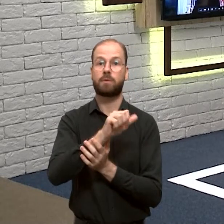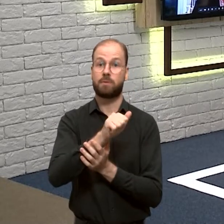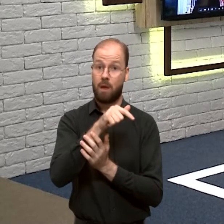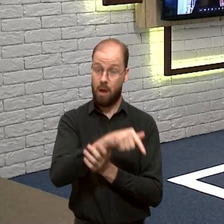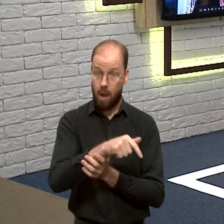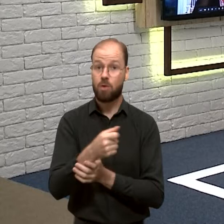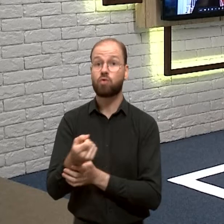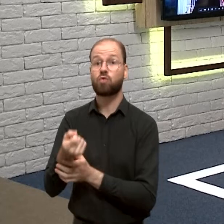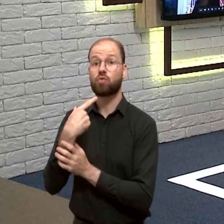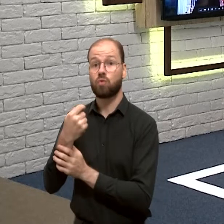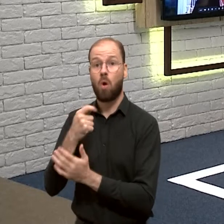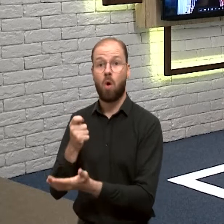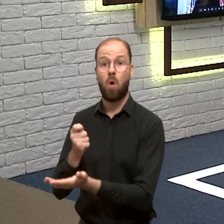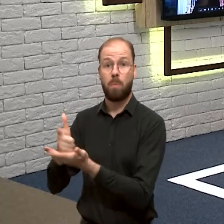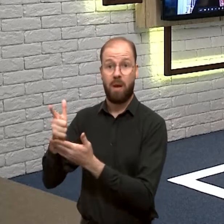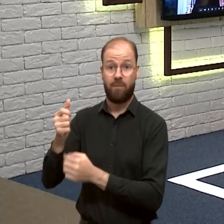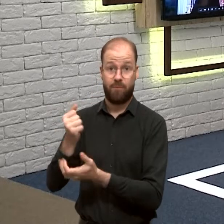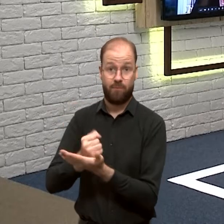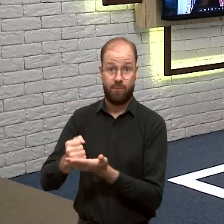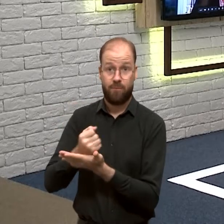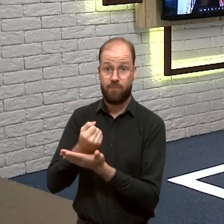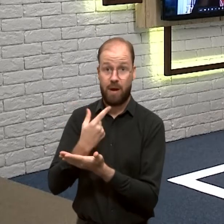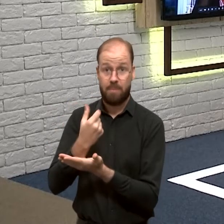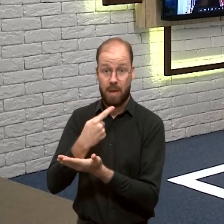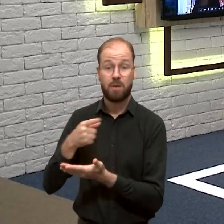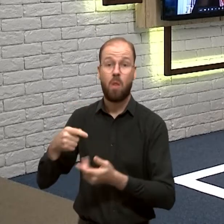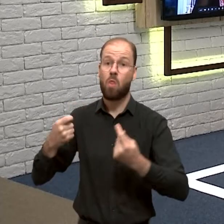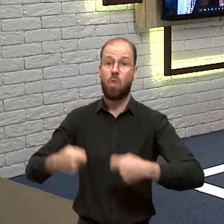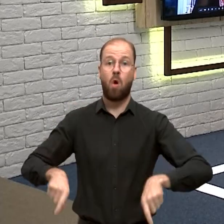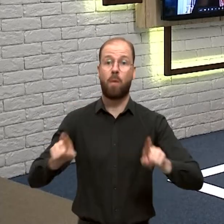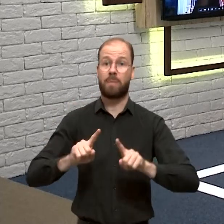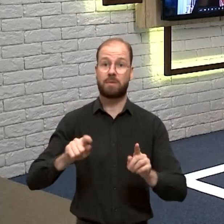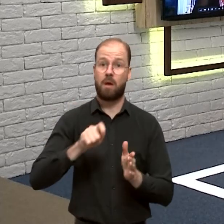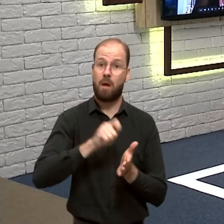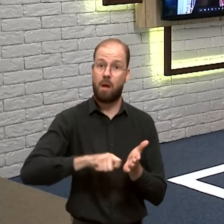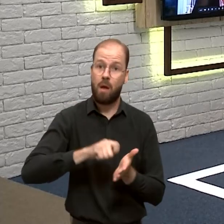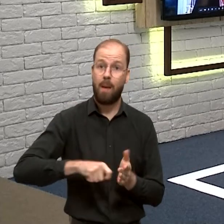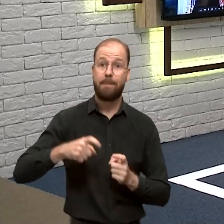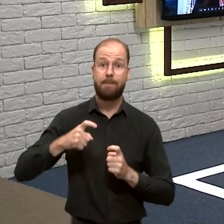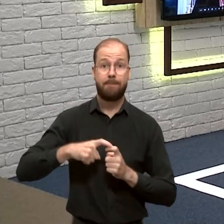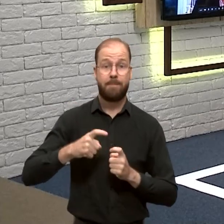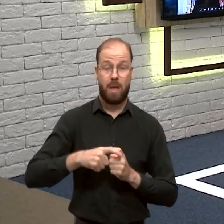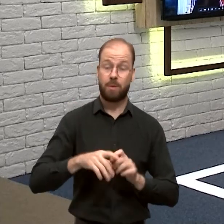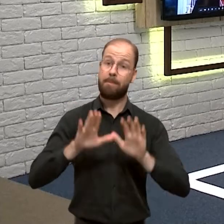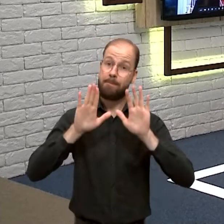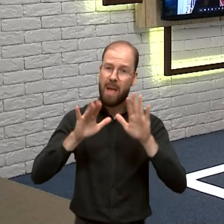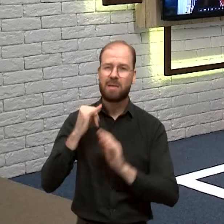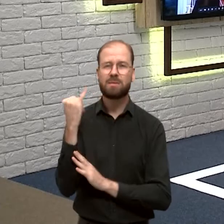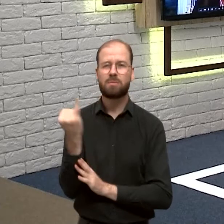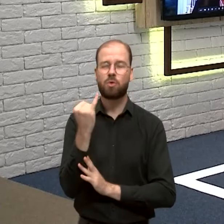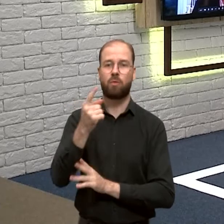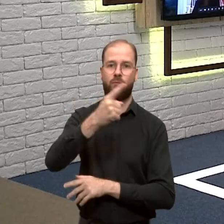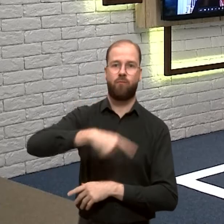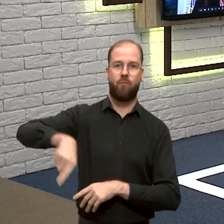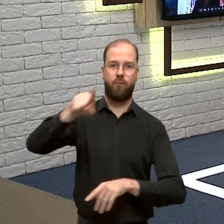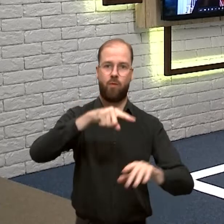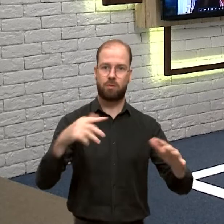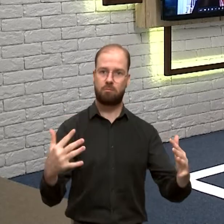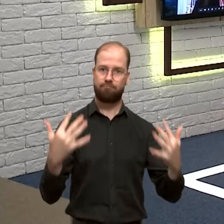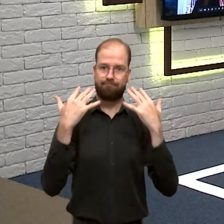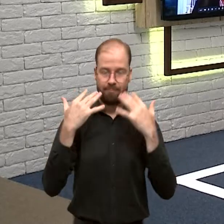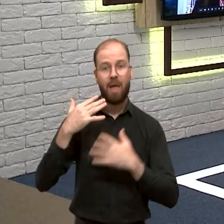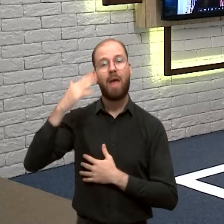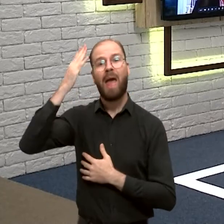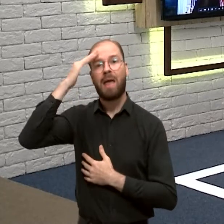comprada nas farmácias sem receita médica. Só que é muito importante os nossos ouvintes entenderem que a melatonina, ela não é